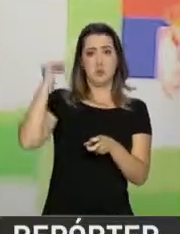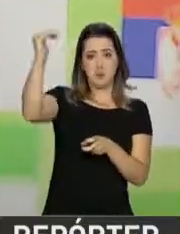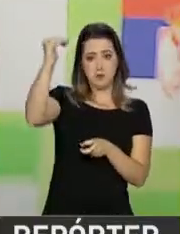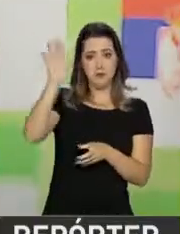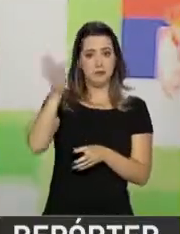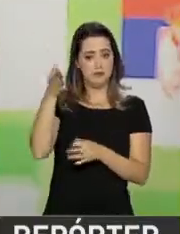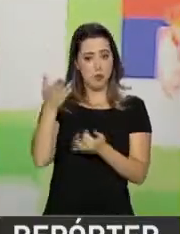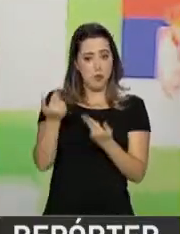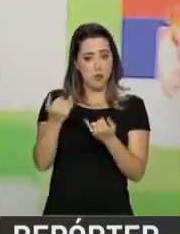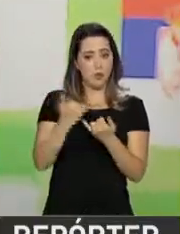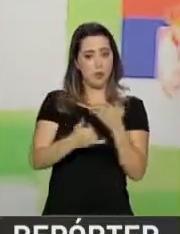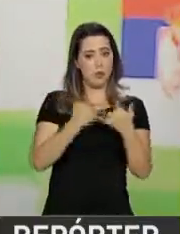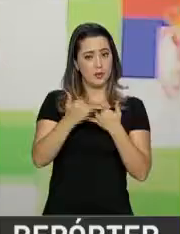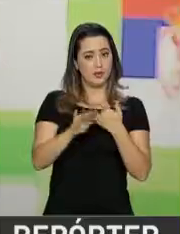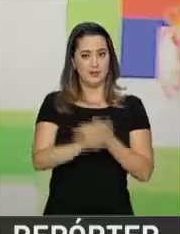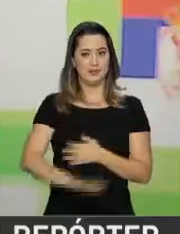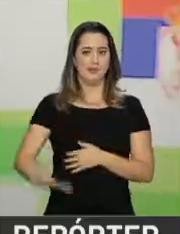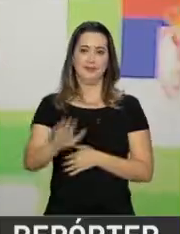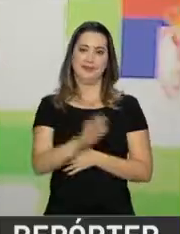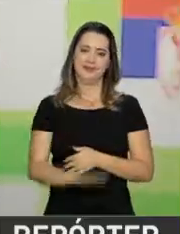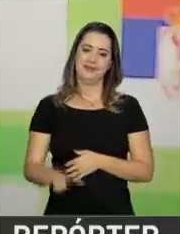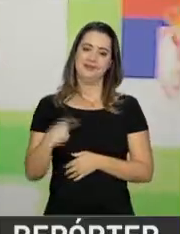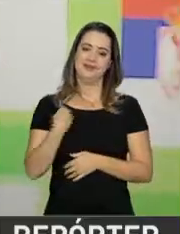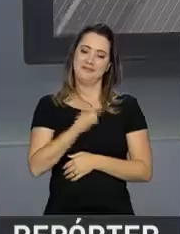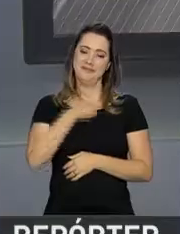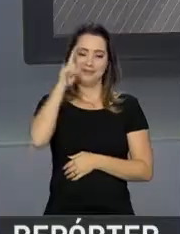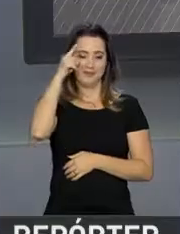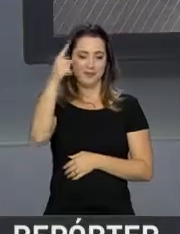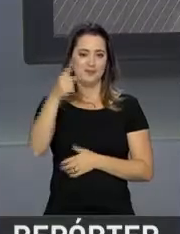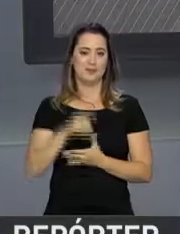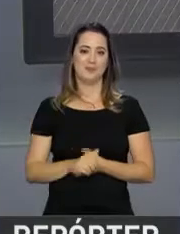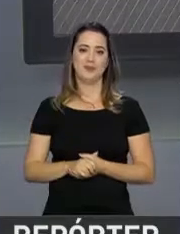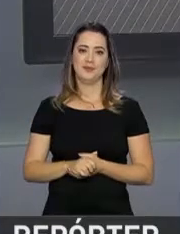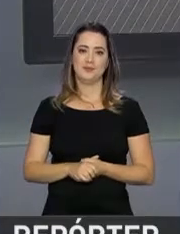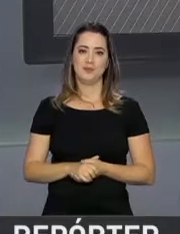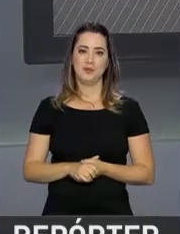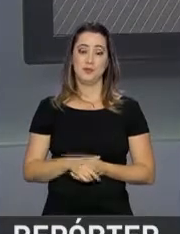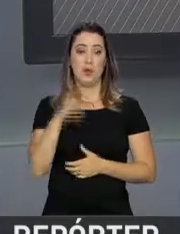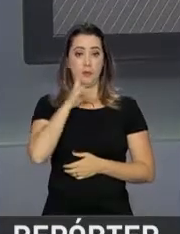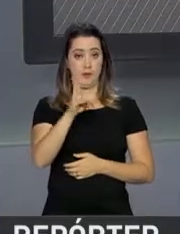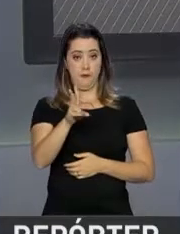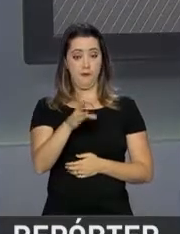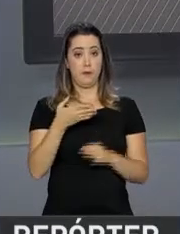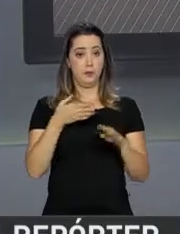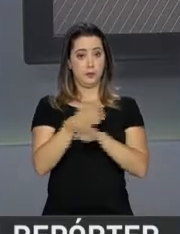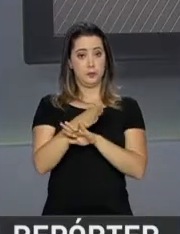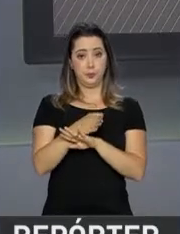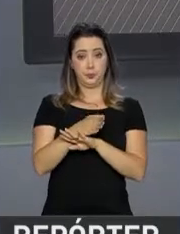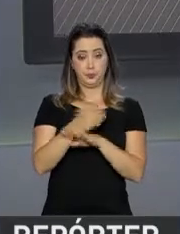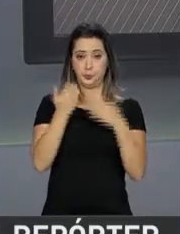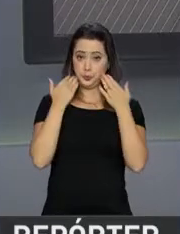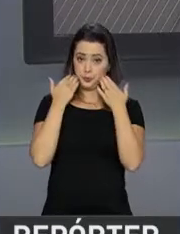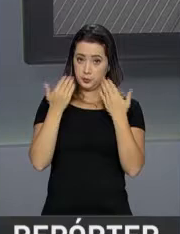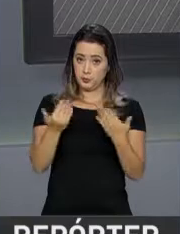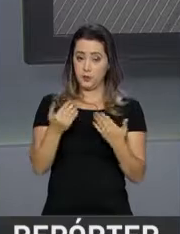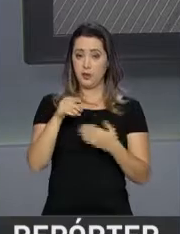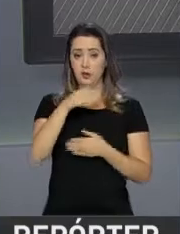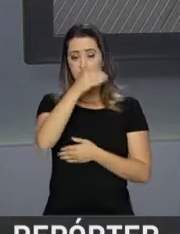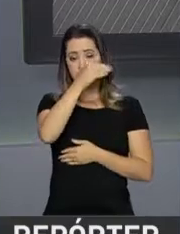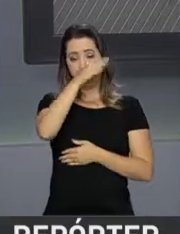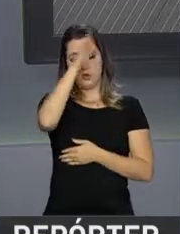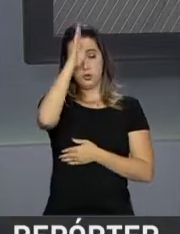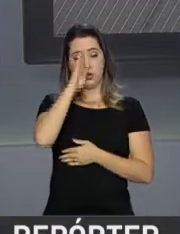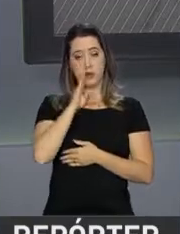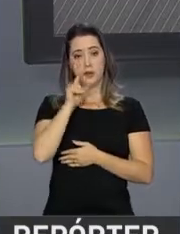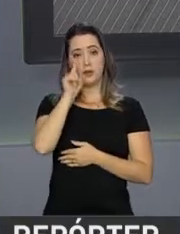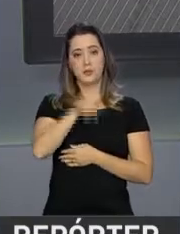fazendo as brincadeiras de criança essa é a nossa idéia como você viu a entrada na exposição valores do futebol é